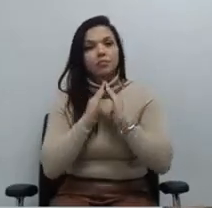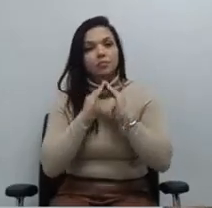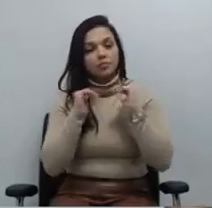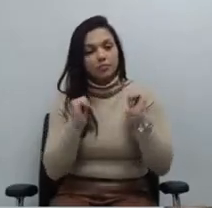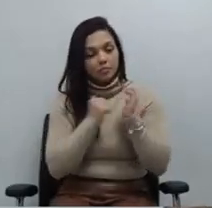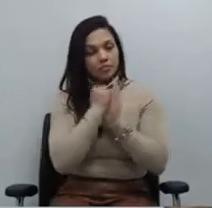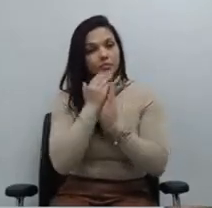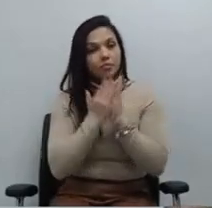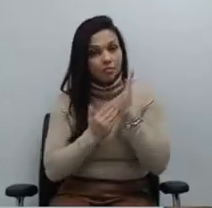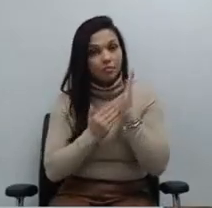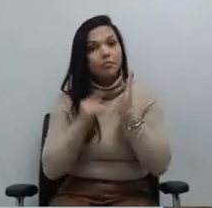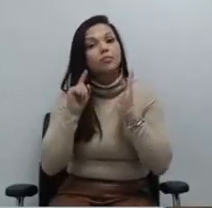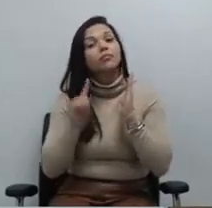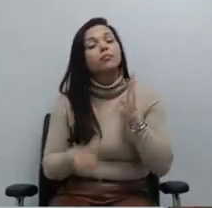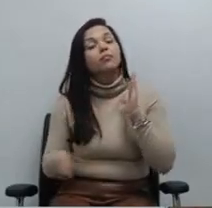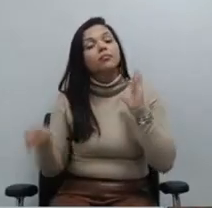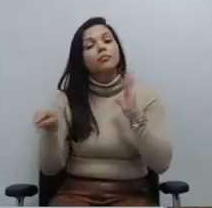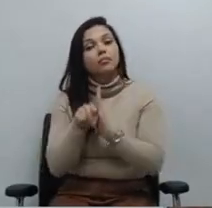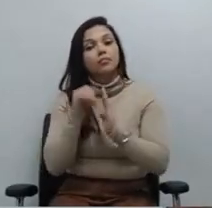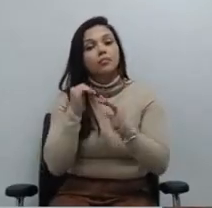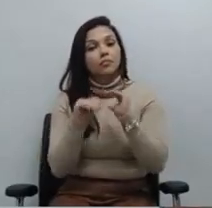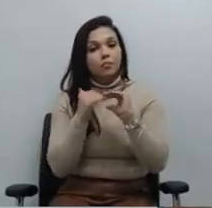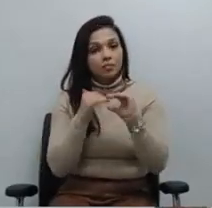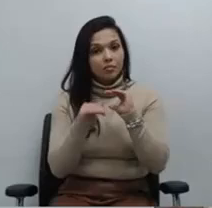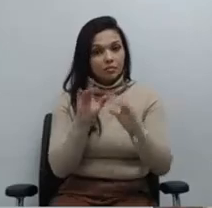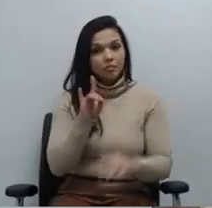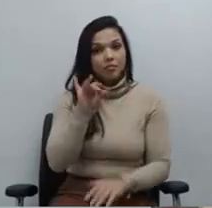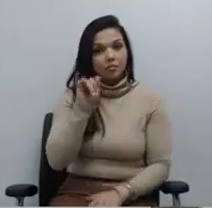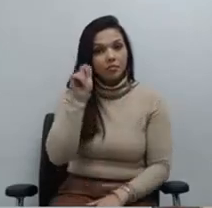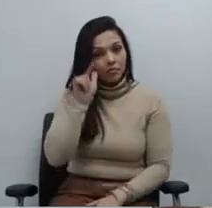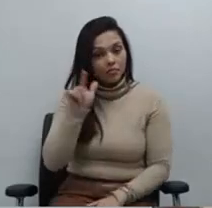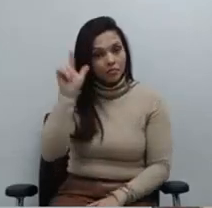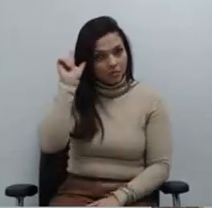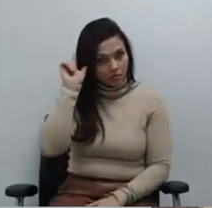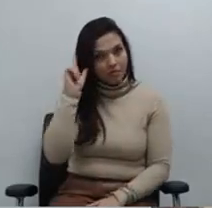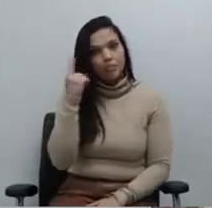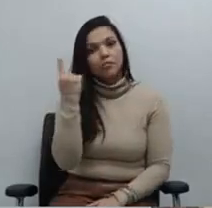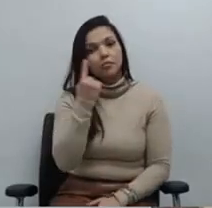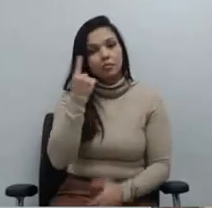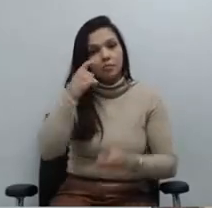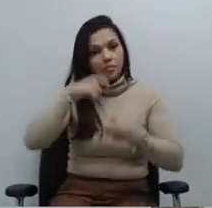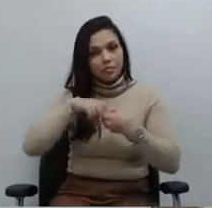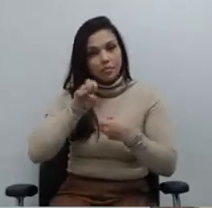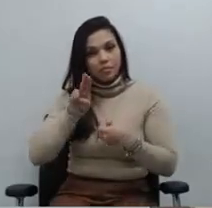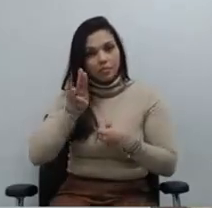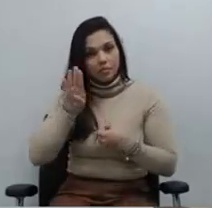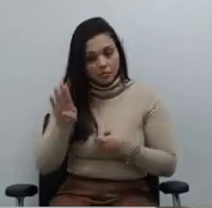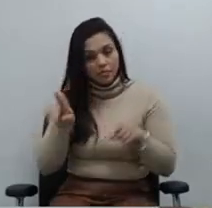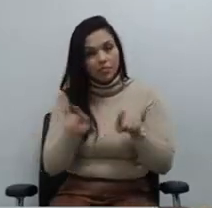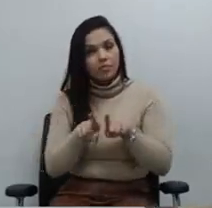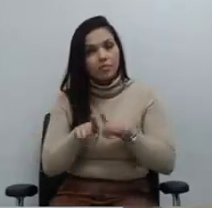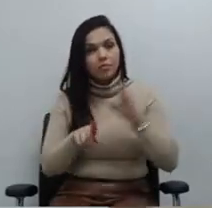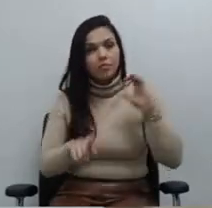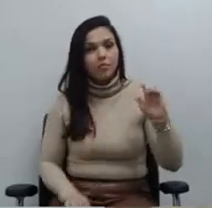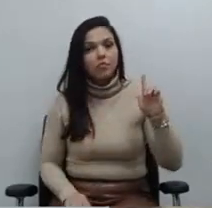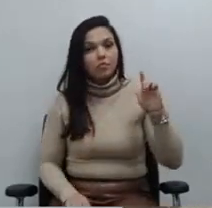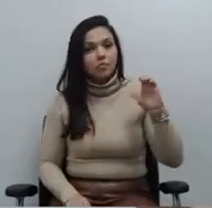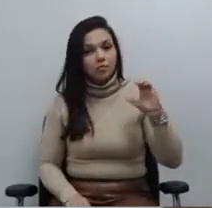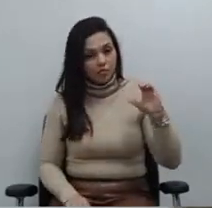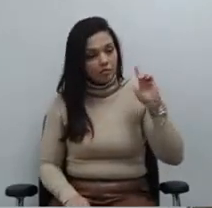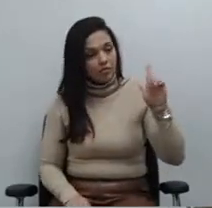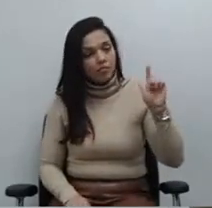foram formulados por e-mail na data de ontem, à primeira Subdefensoria Pública Geral e à CGA,